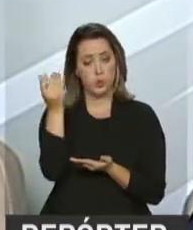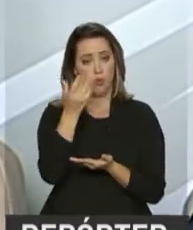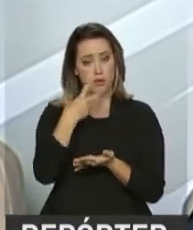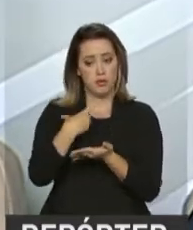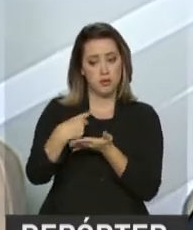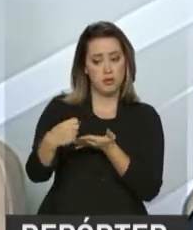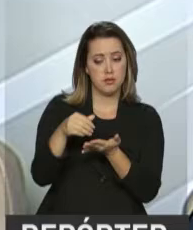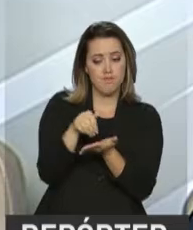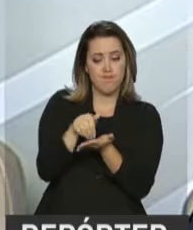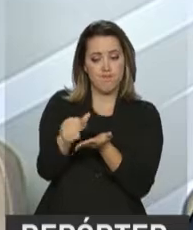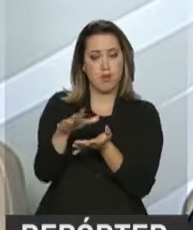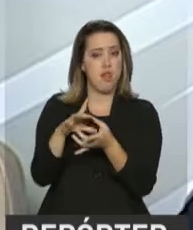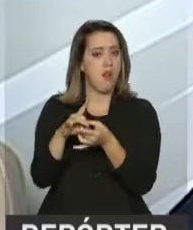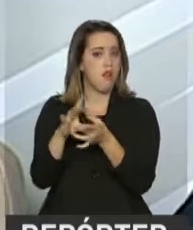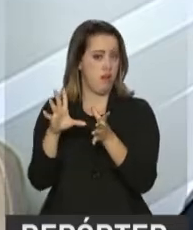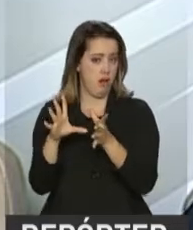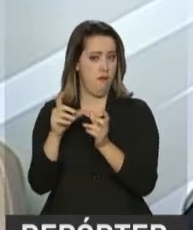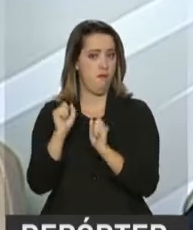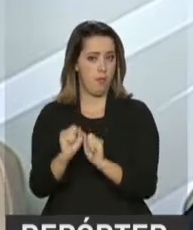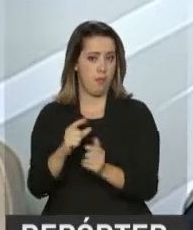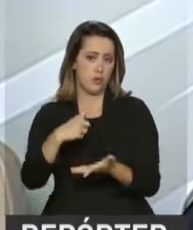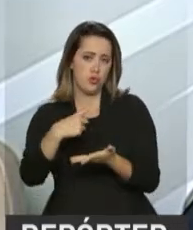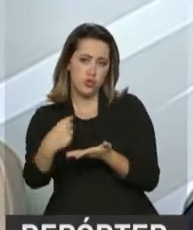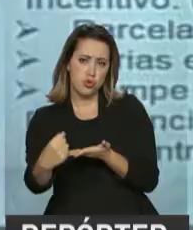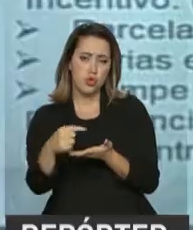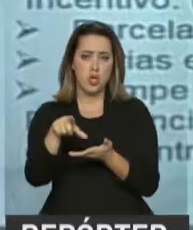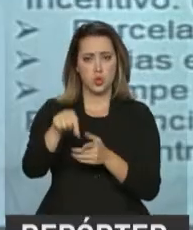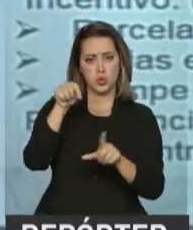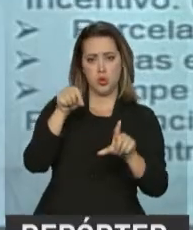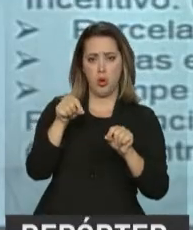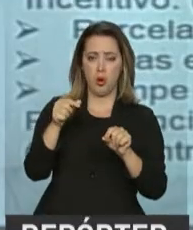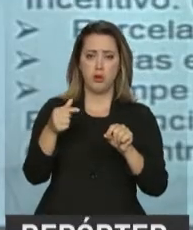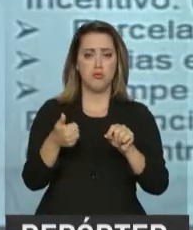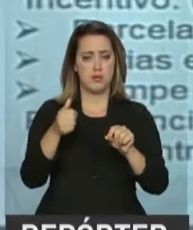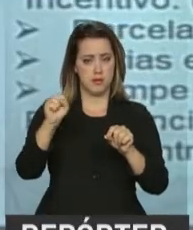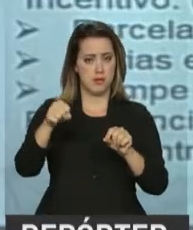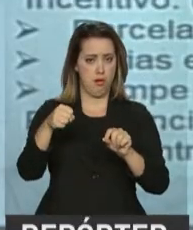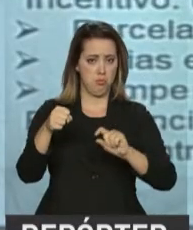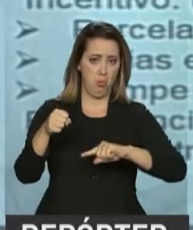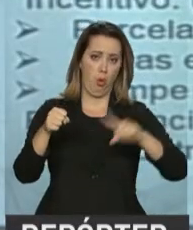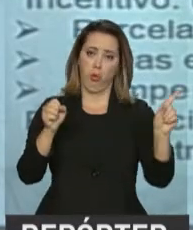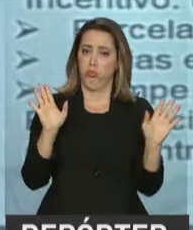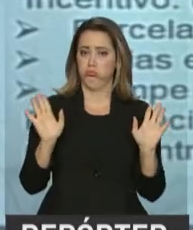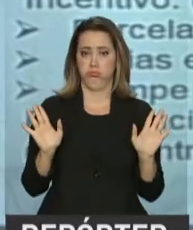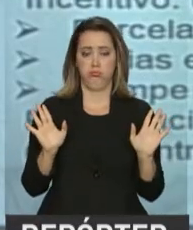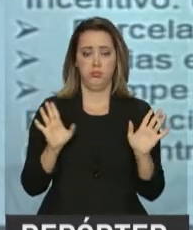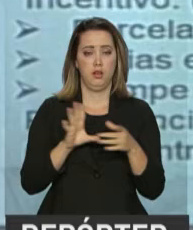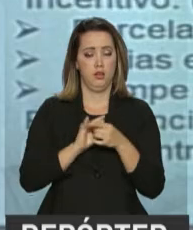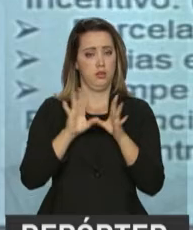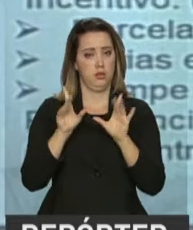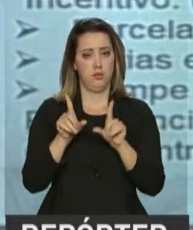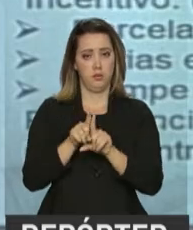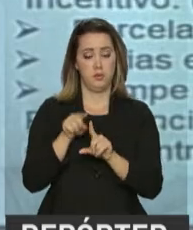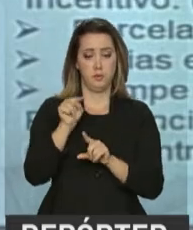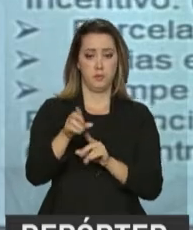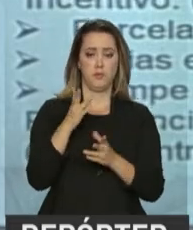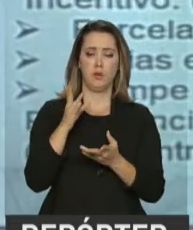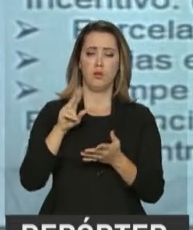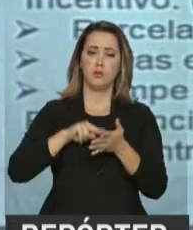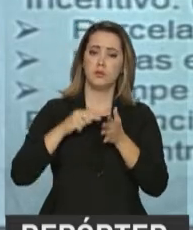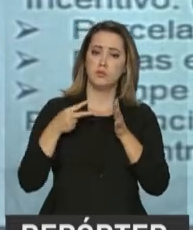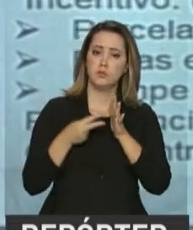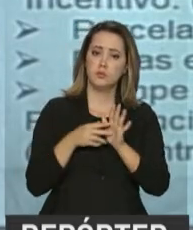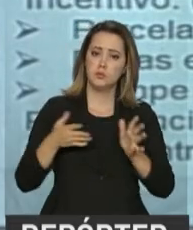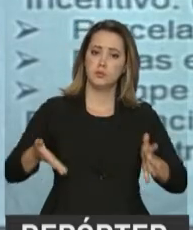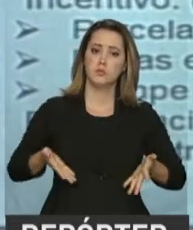dependerá da adesão, da opção dos servidores, que, em linhas gerais, significa